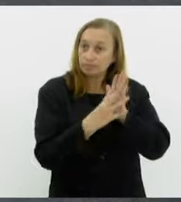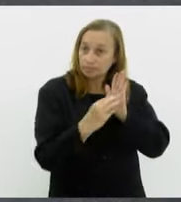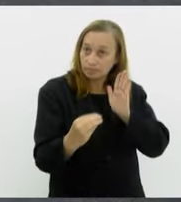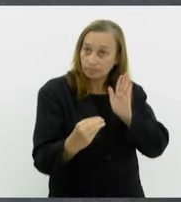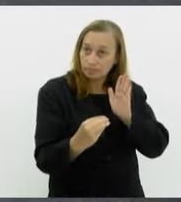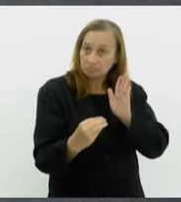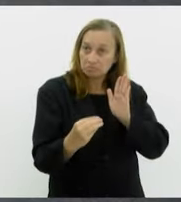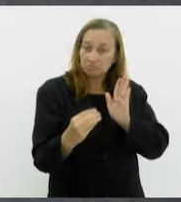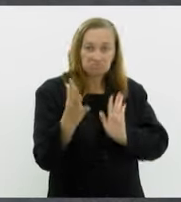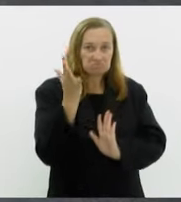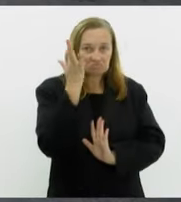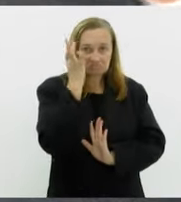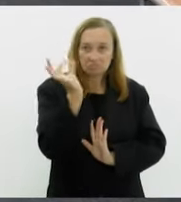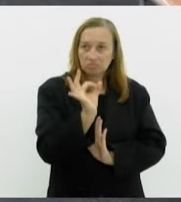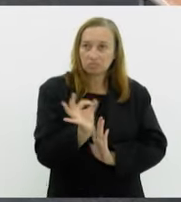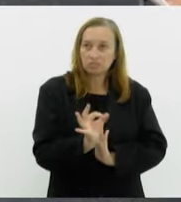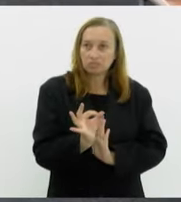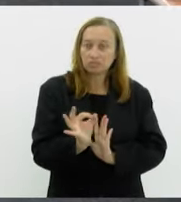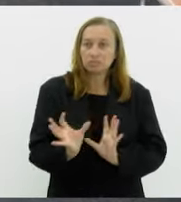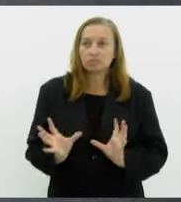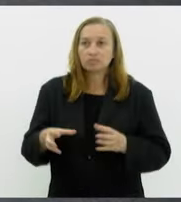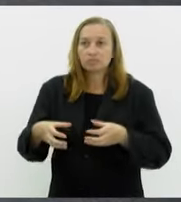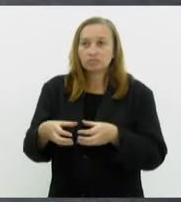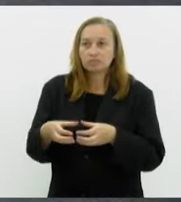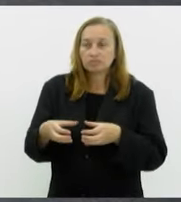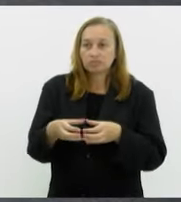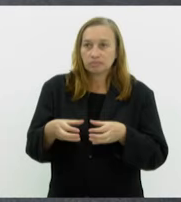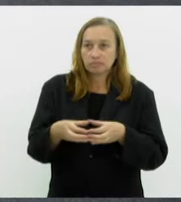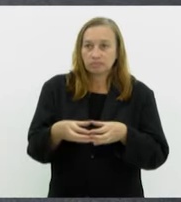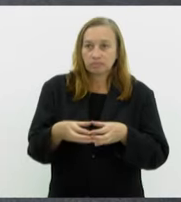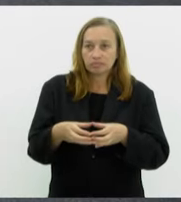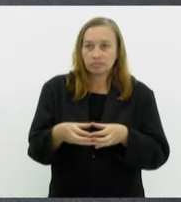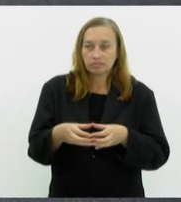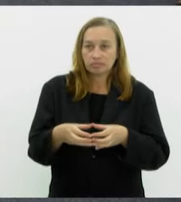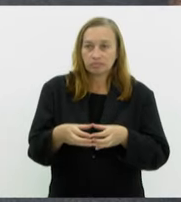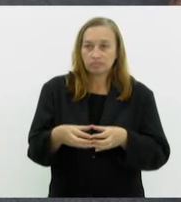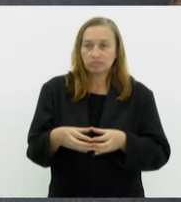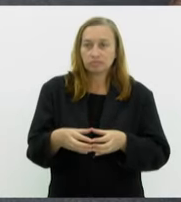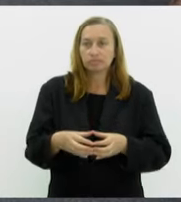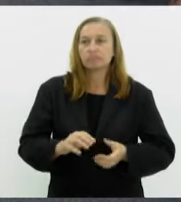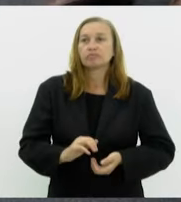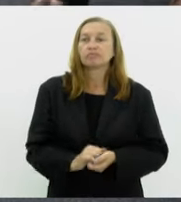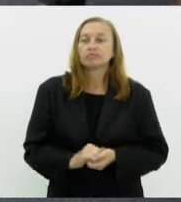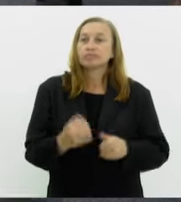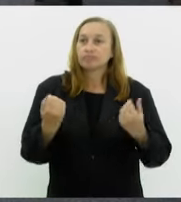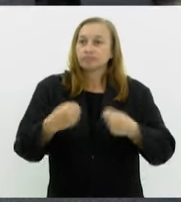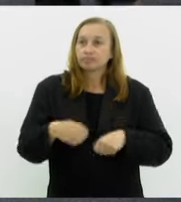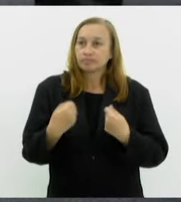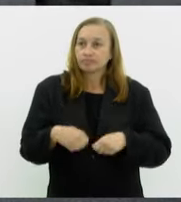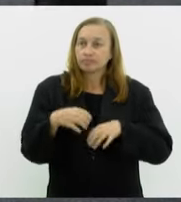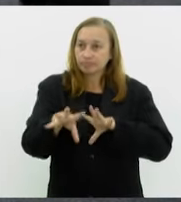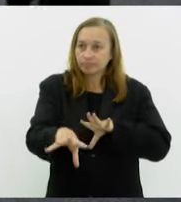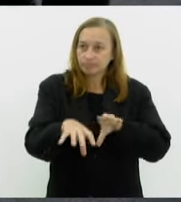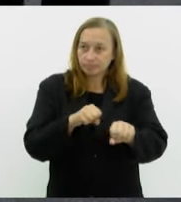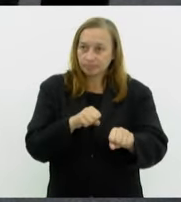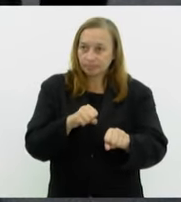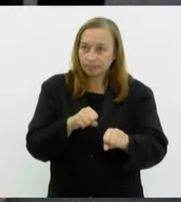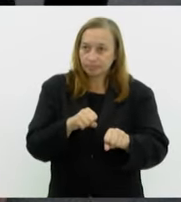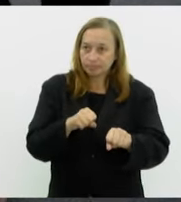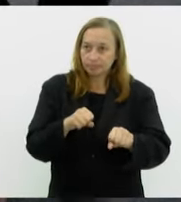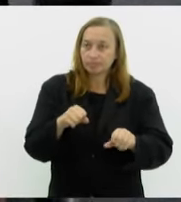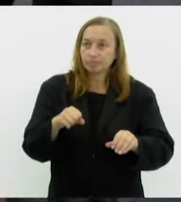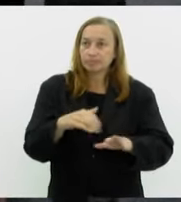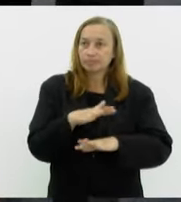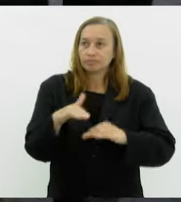no entendimento do conjunto das entidades estudantis, não contempla a necessidade de formação plena,